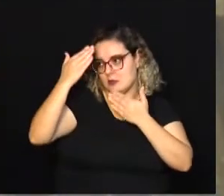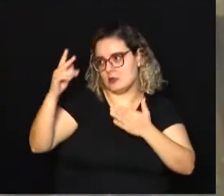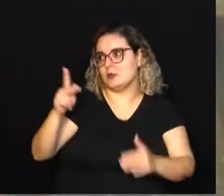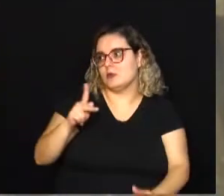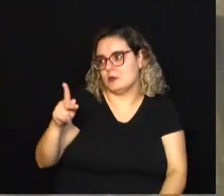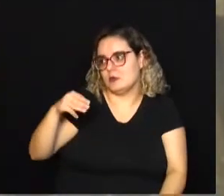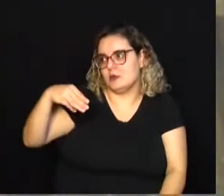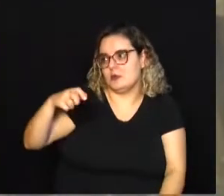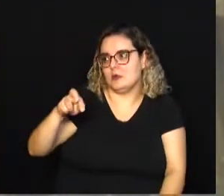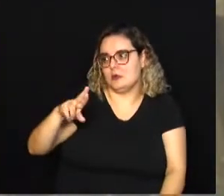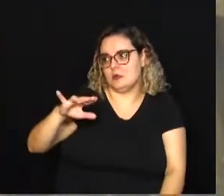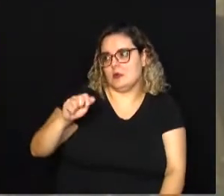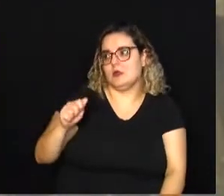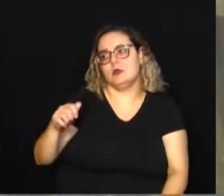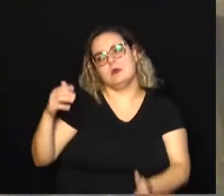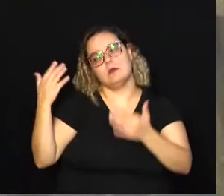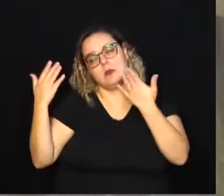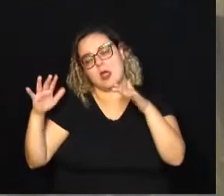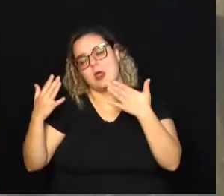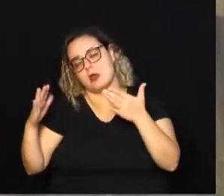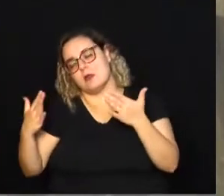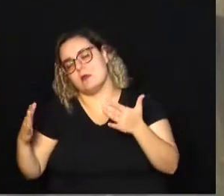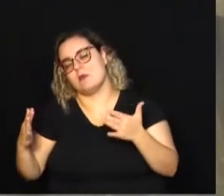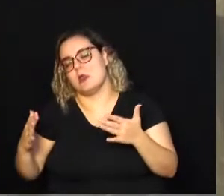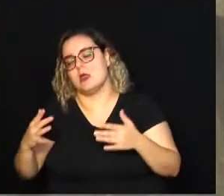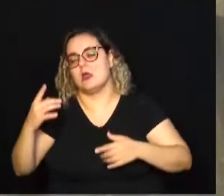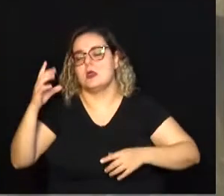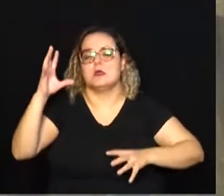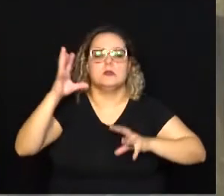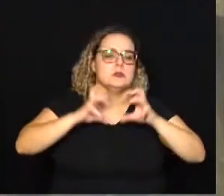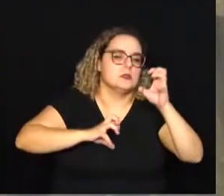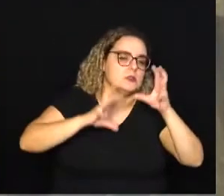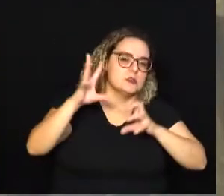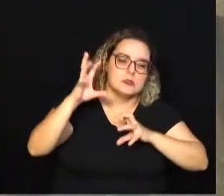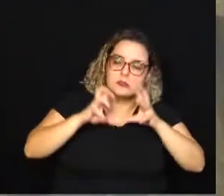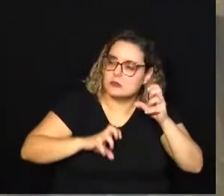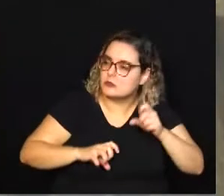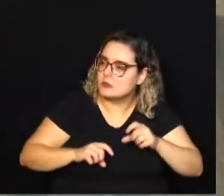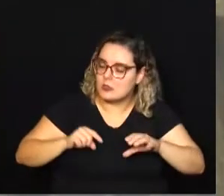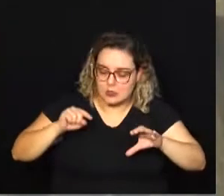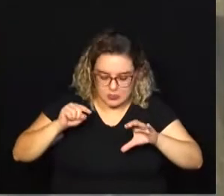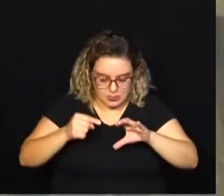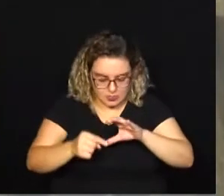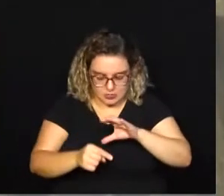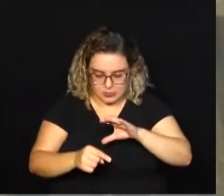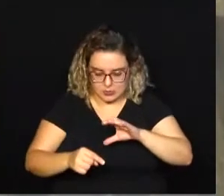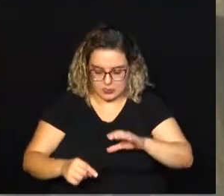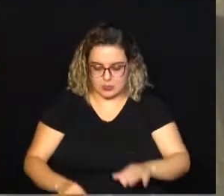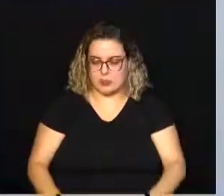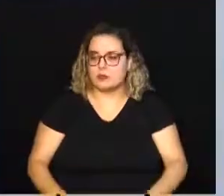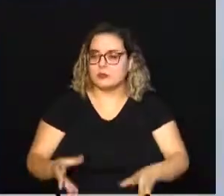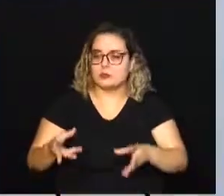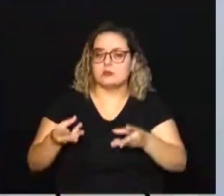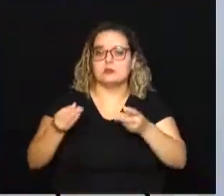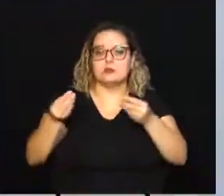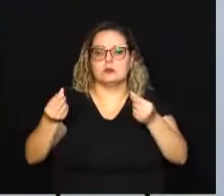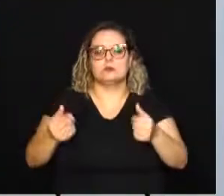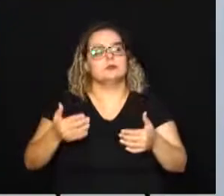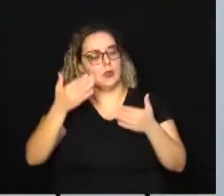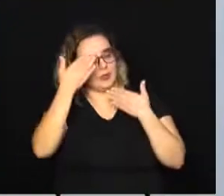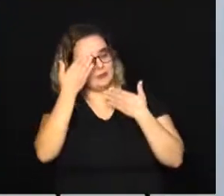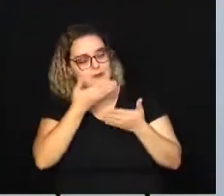Maria Tereza, que traz debates extremamente ricos, importantes para a educação,